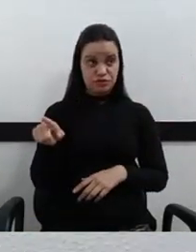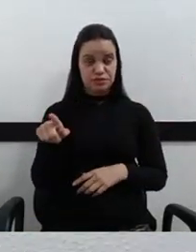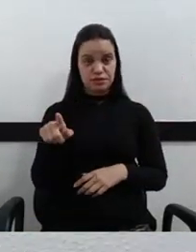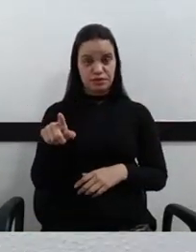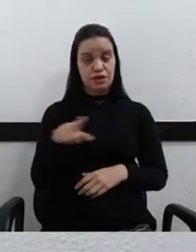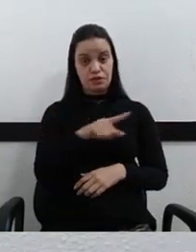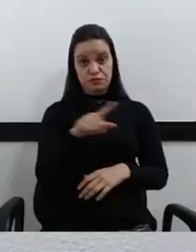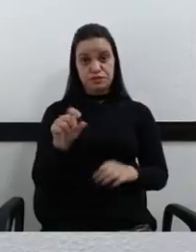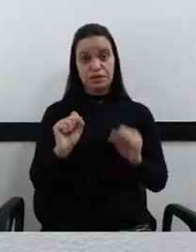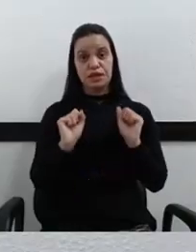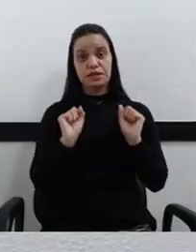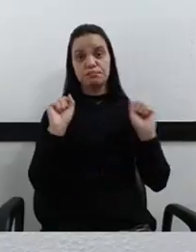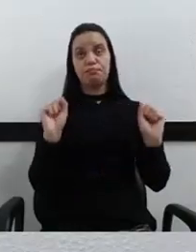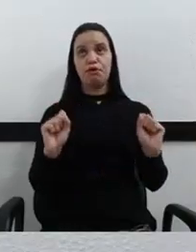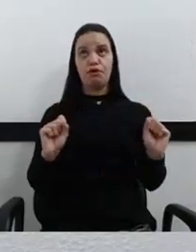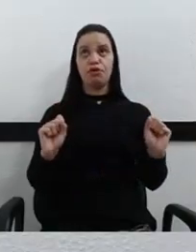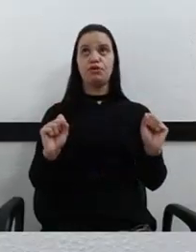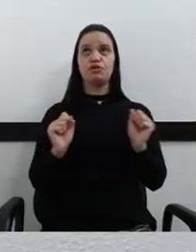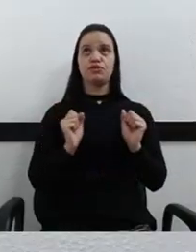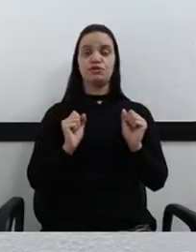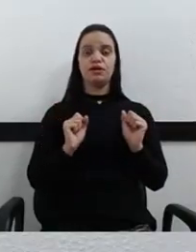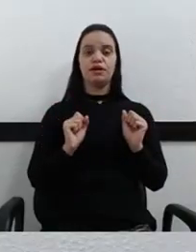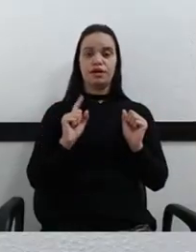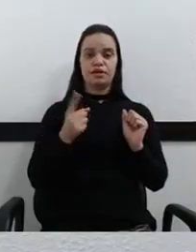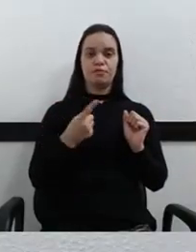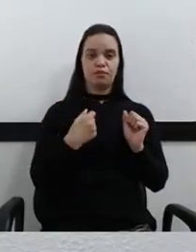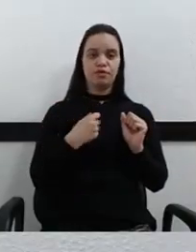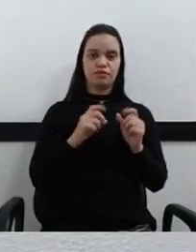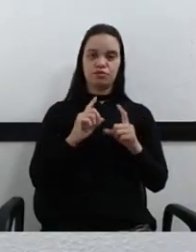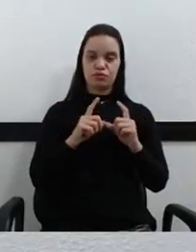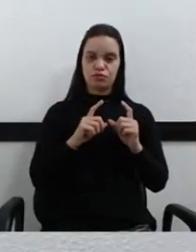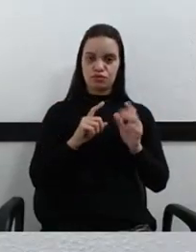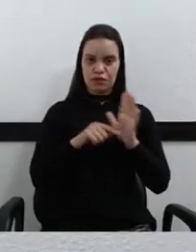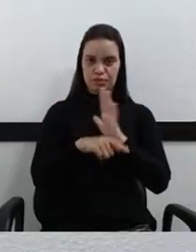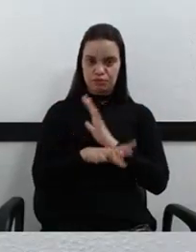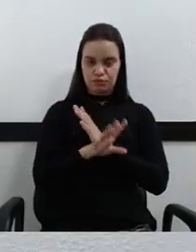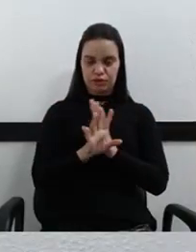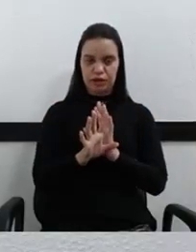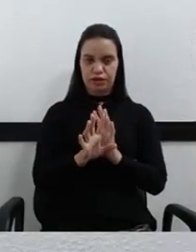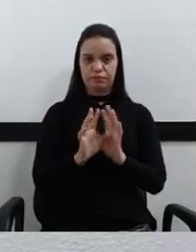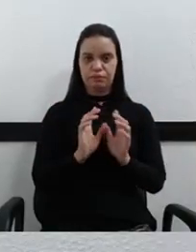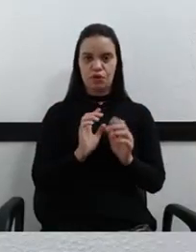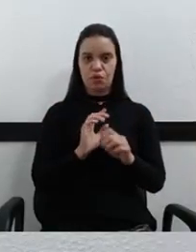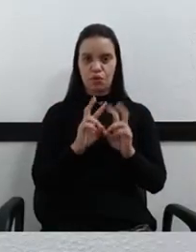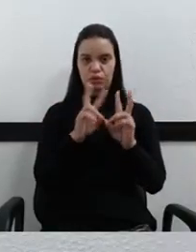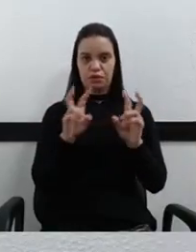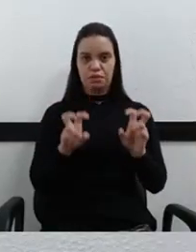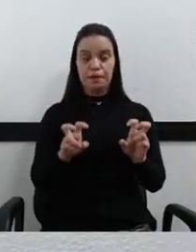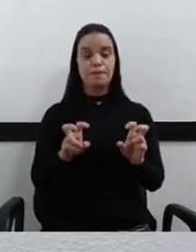Vocês podem, claro que isso vai ser colocado em deliberação, mas eu vou deixar muito claro isso.